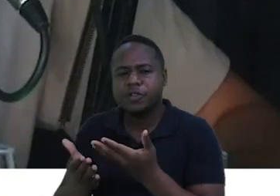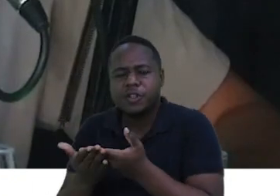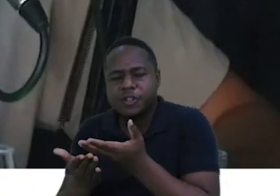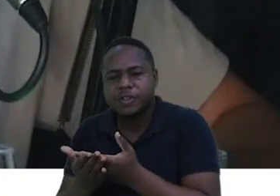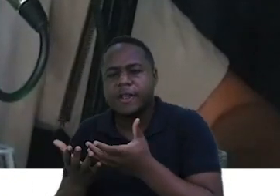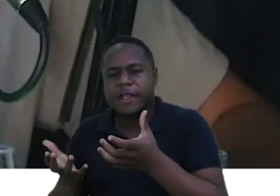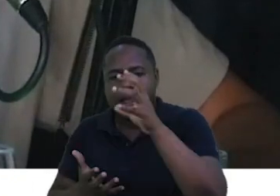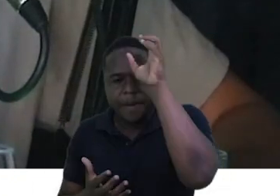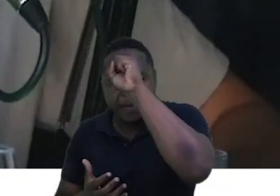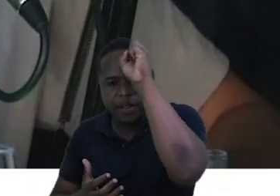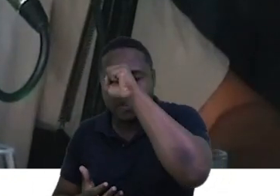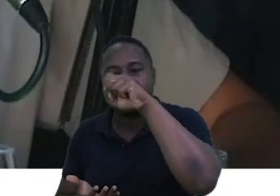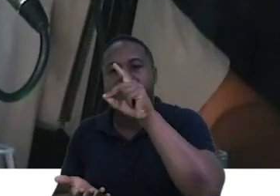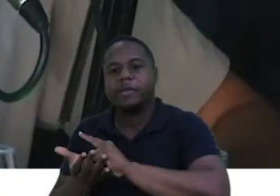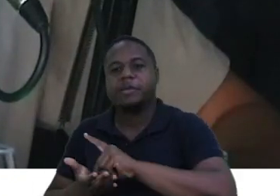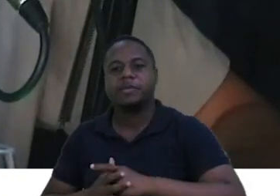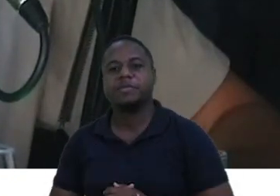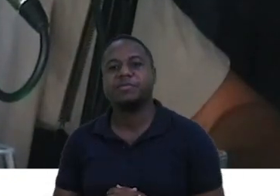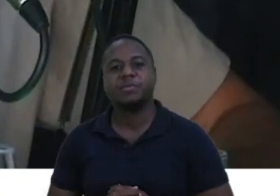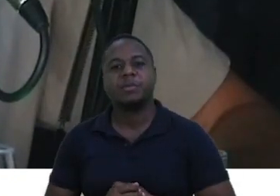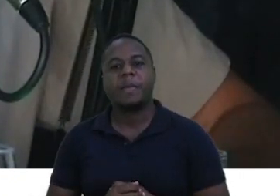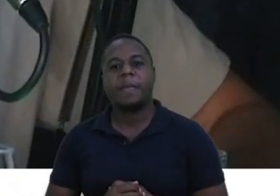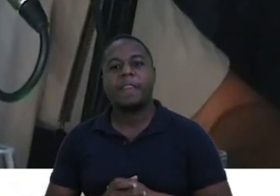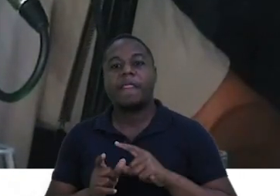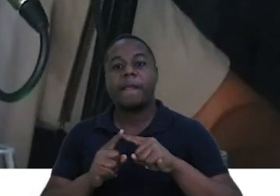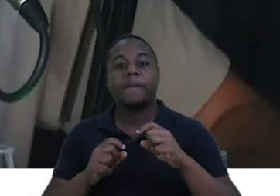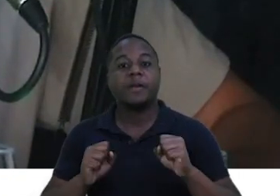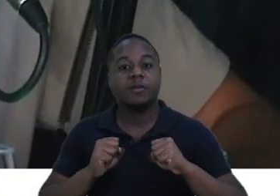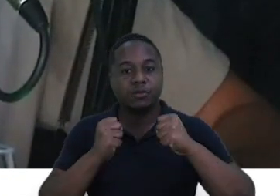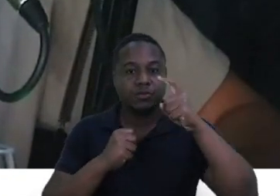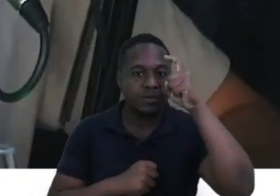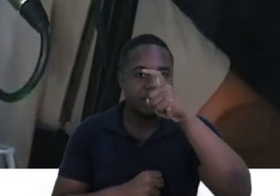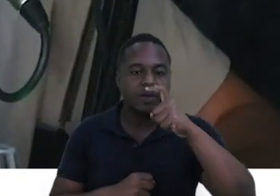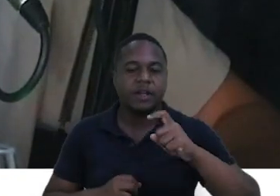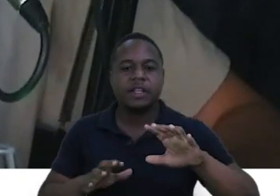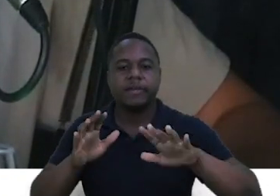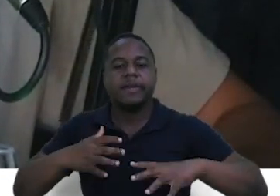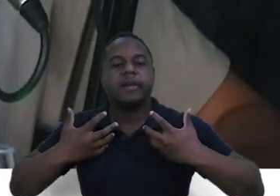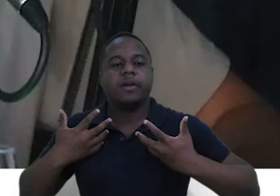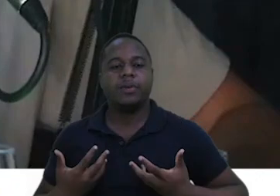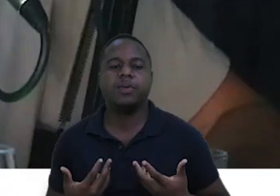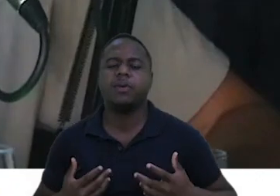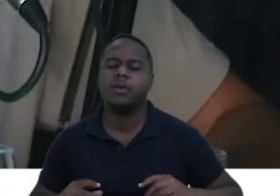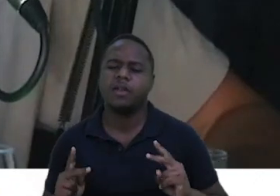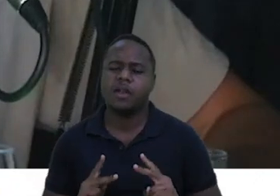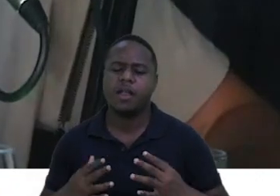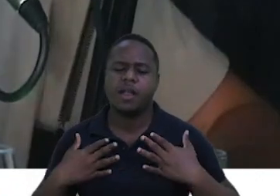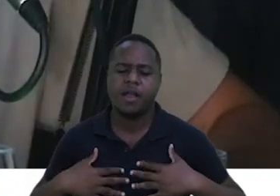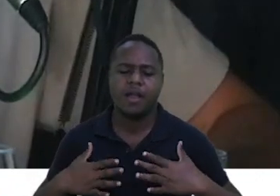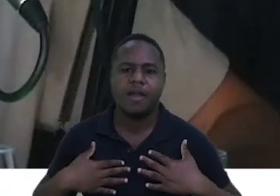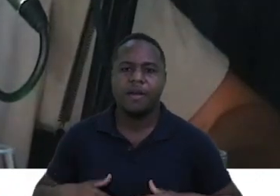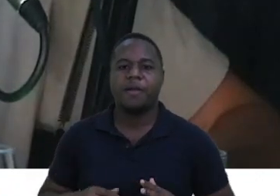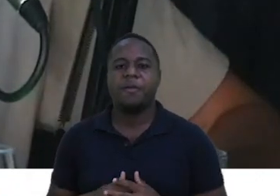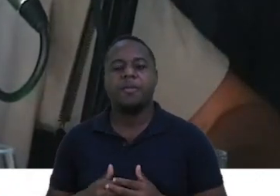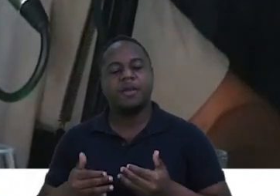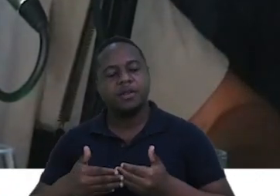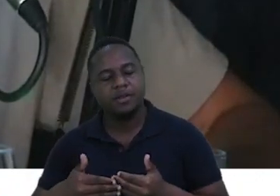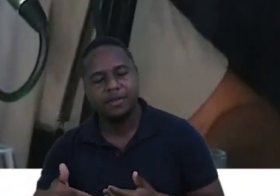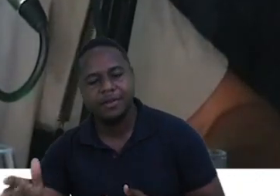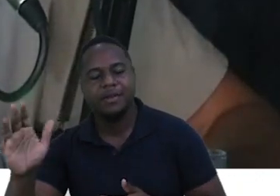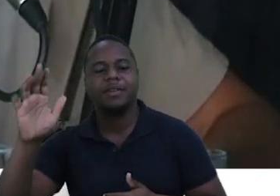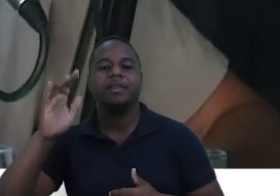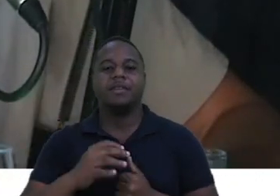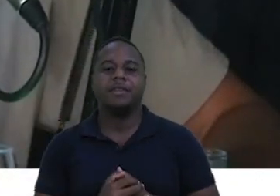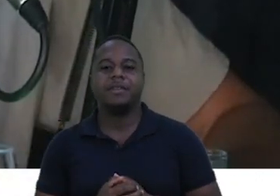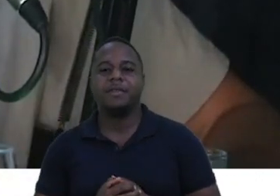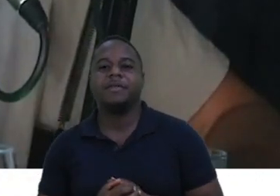que querem aprender. E aí o mais desafiador é, às vezes, relaxar um pouco. Desconstruir, deixar acontecer. Deixar